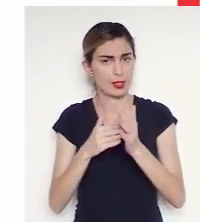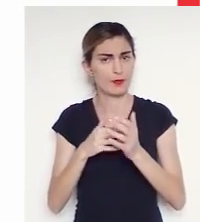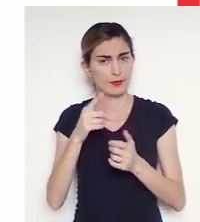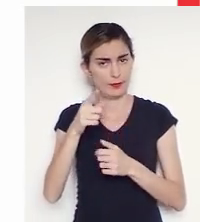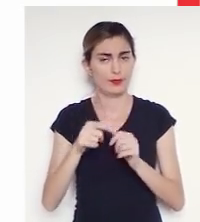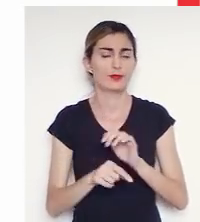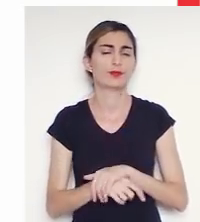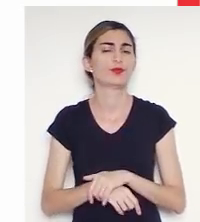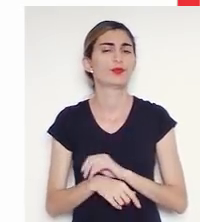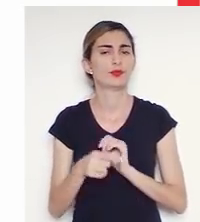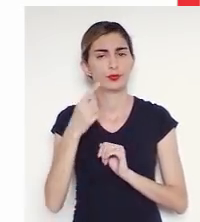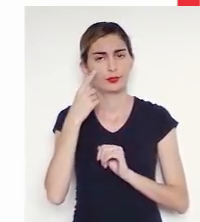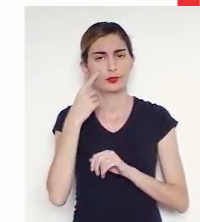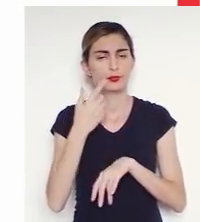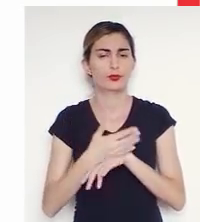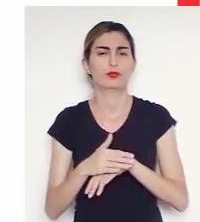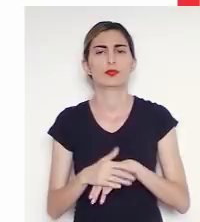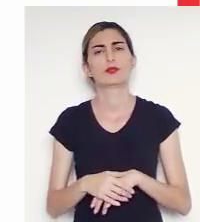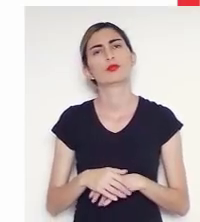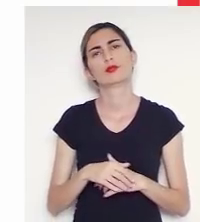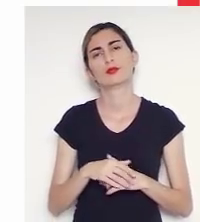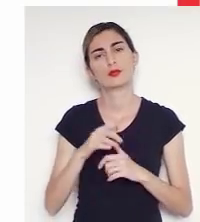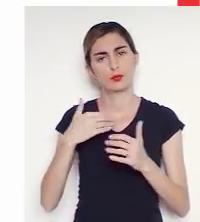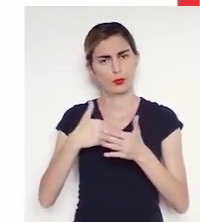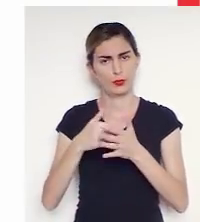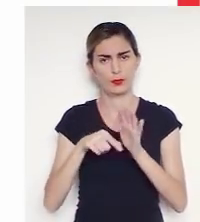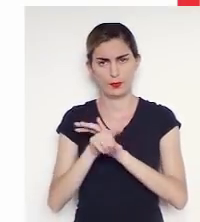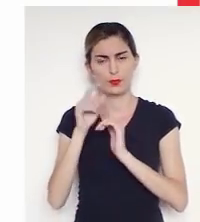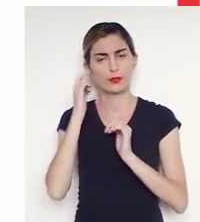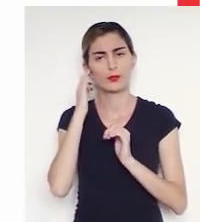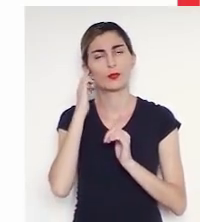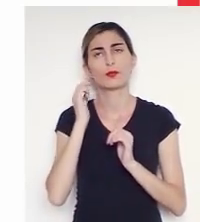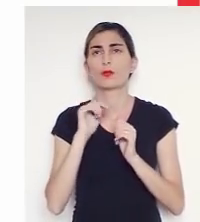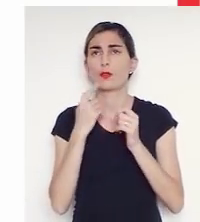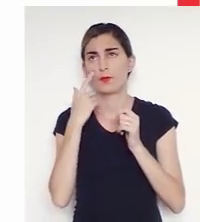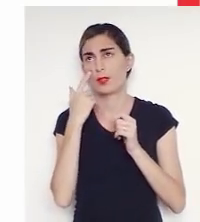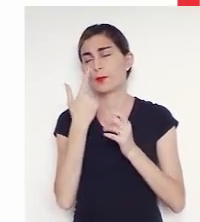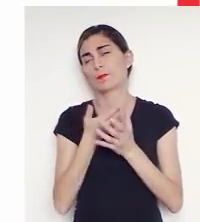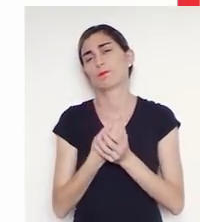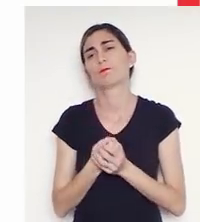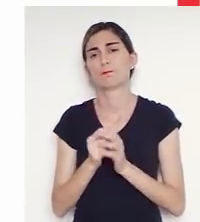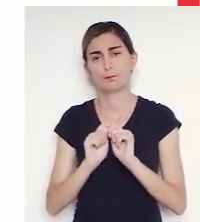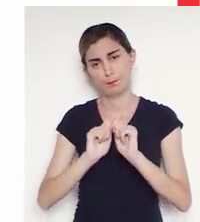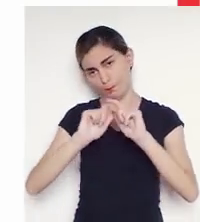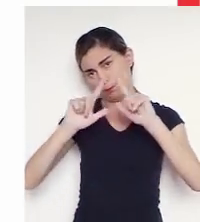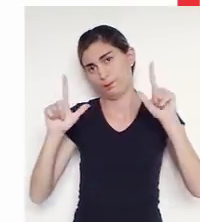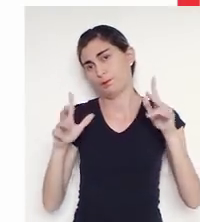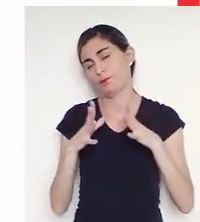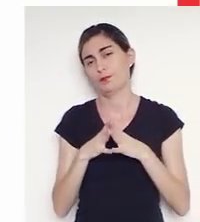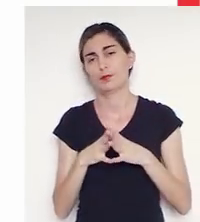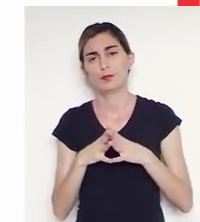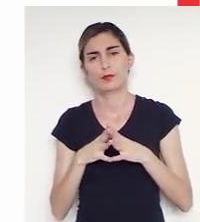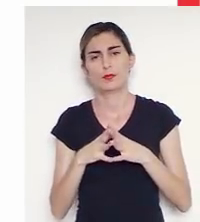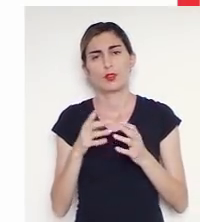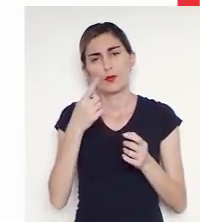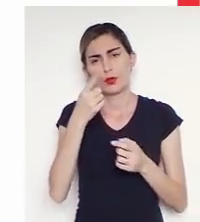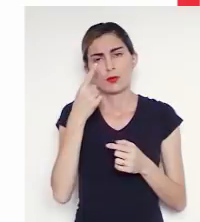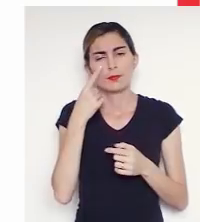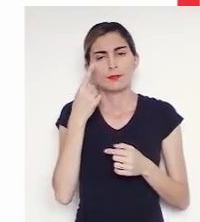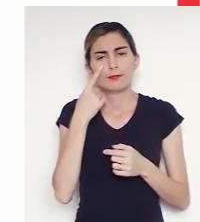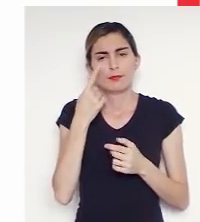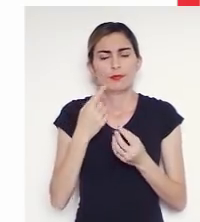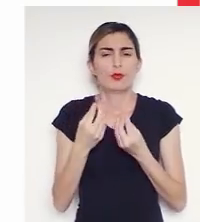desafio, tá bom? Então vamos lá. Próxima questão aqui, ou próximo slide, melhor dizendo, você